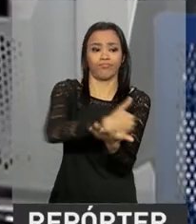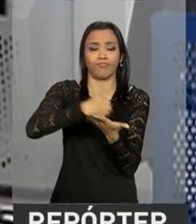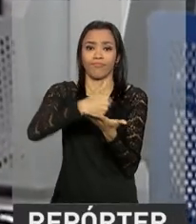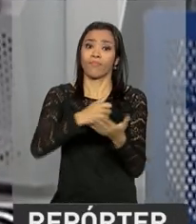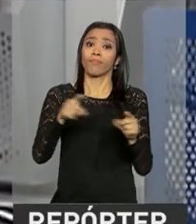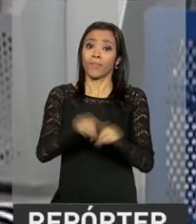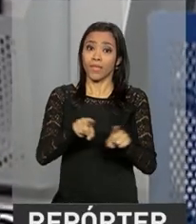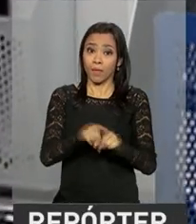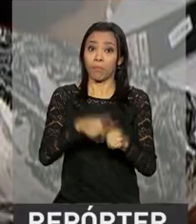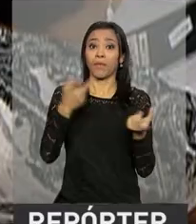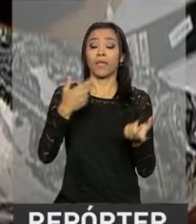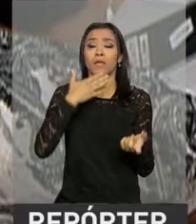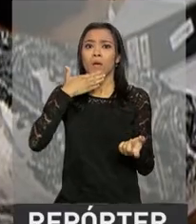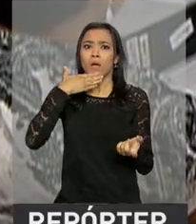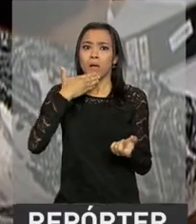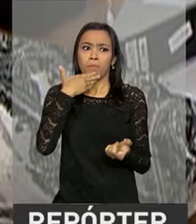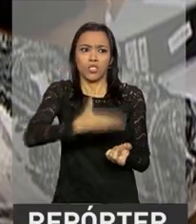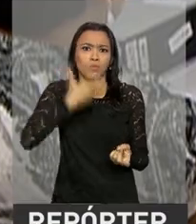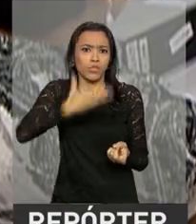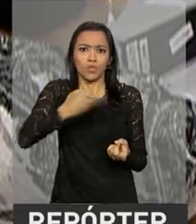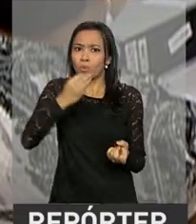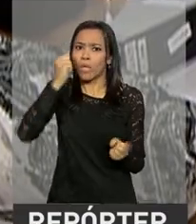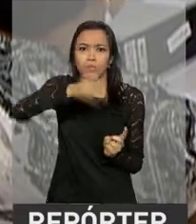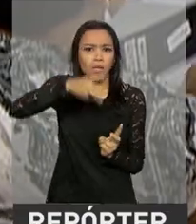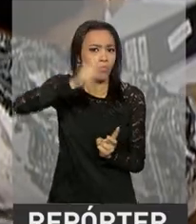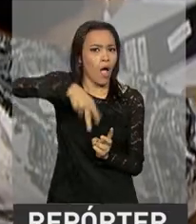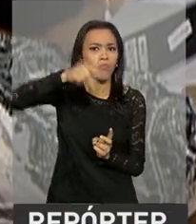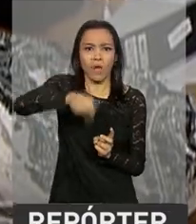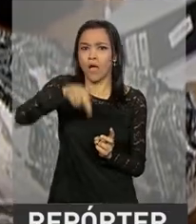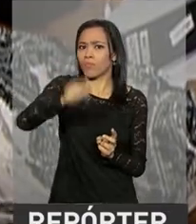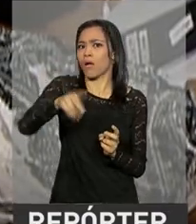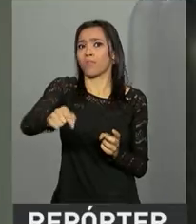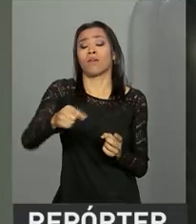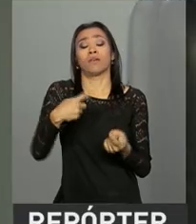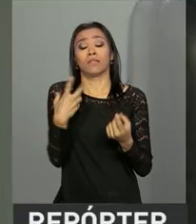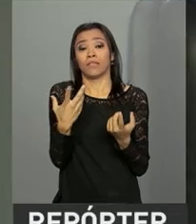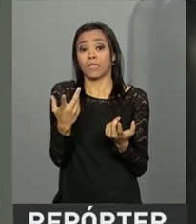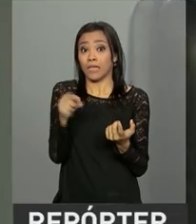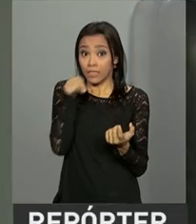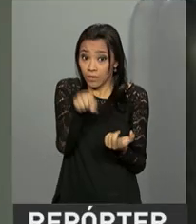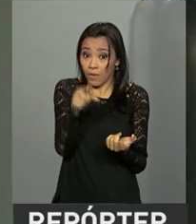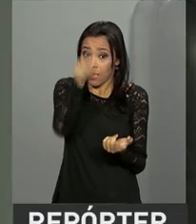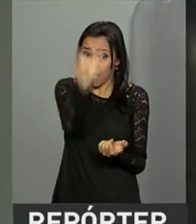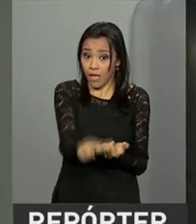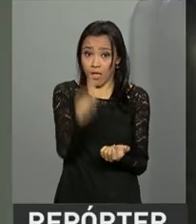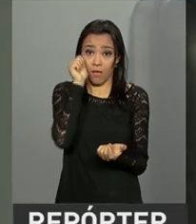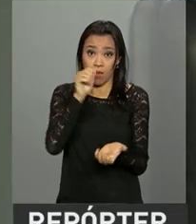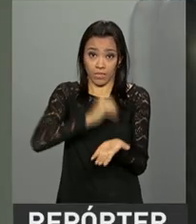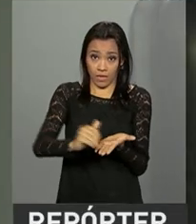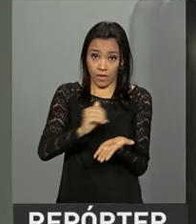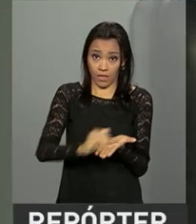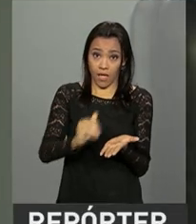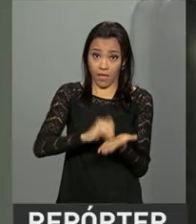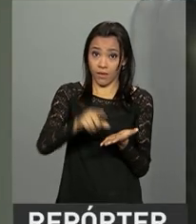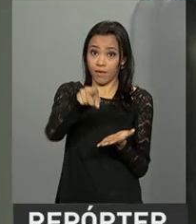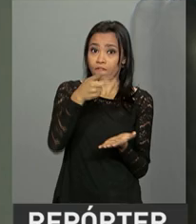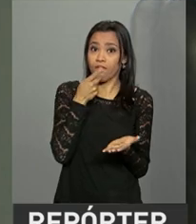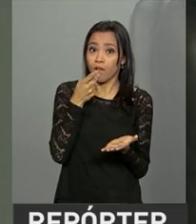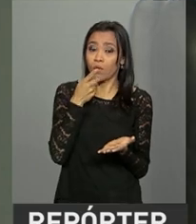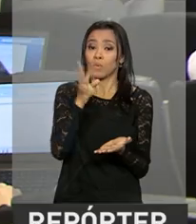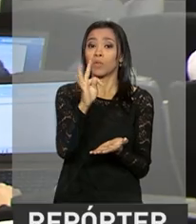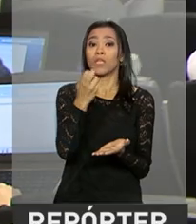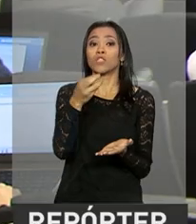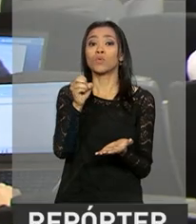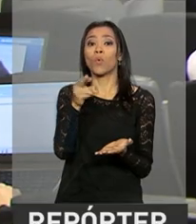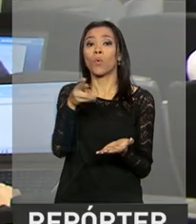de benefícios concedidos e da elevação do valor médio dos benefícios. A secretária do Tesouro Nacional defendeu a reforma da